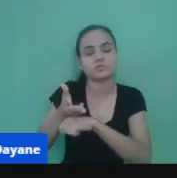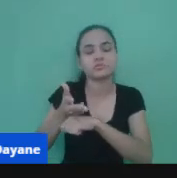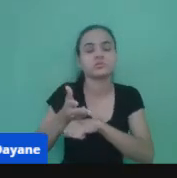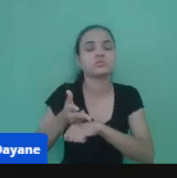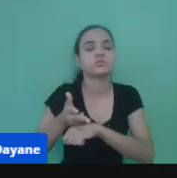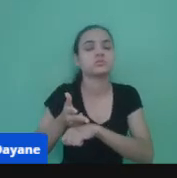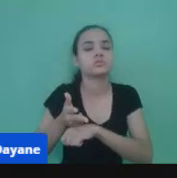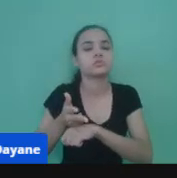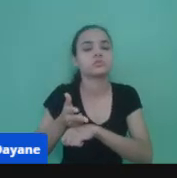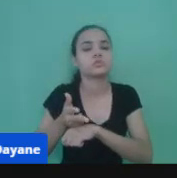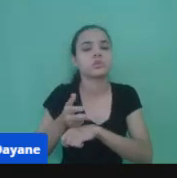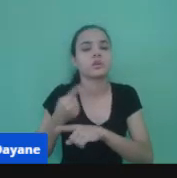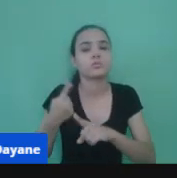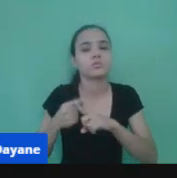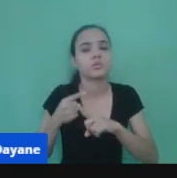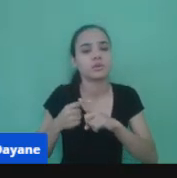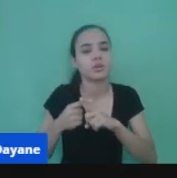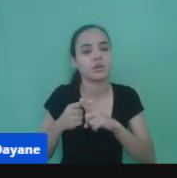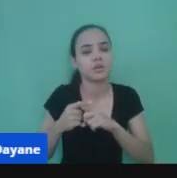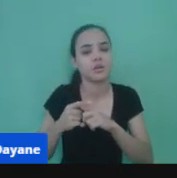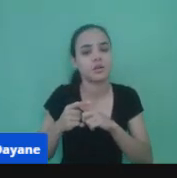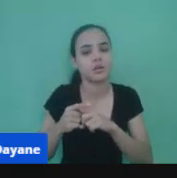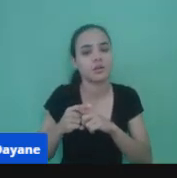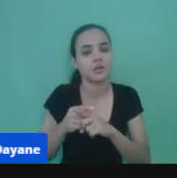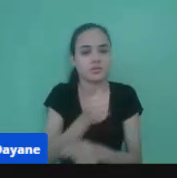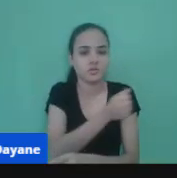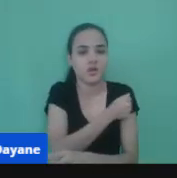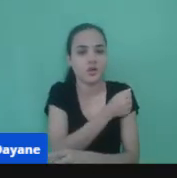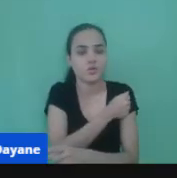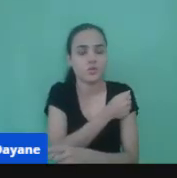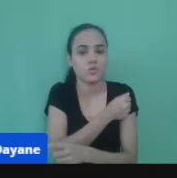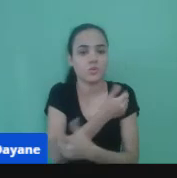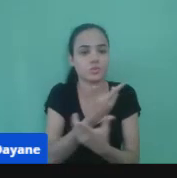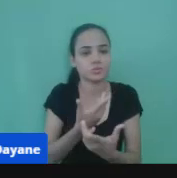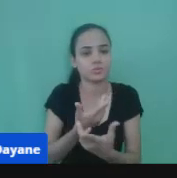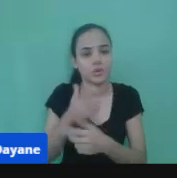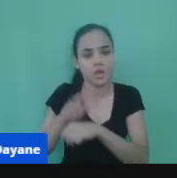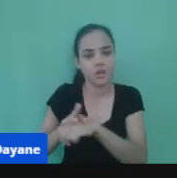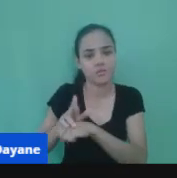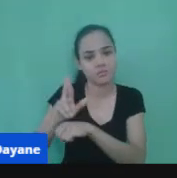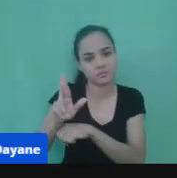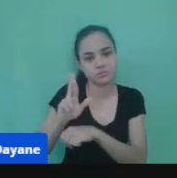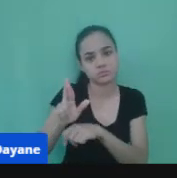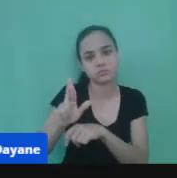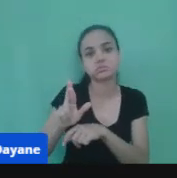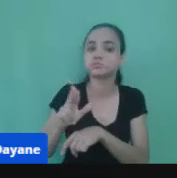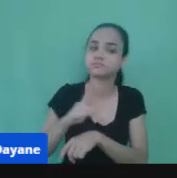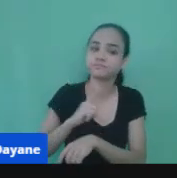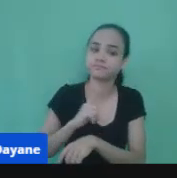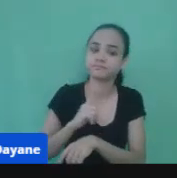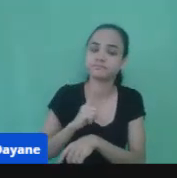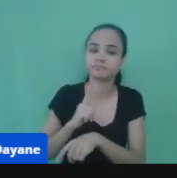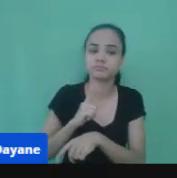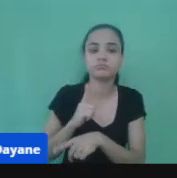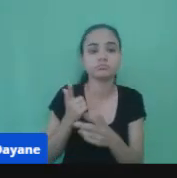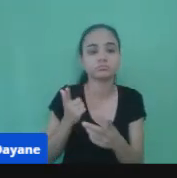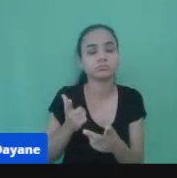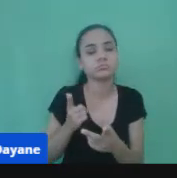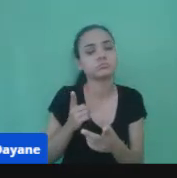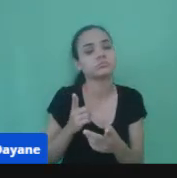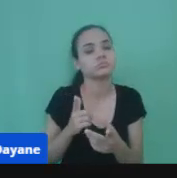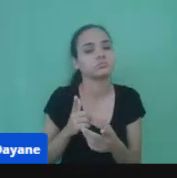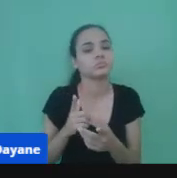aí no seu cotidiano. Então, veja, depois de ler um texto, de ver um filme, os alunos podem tecer